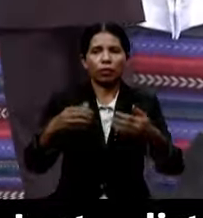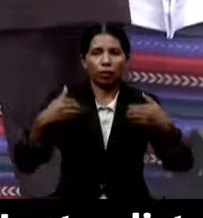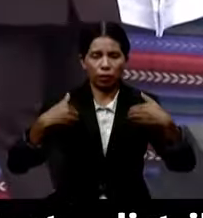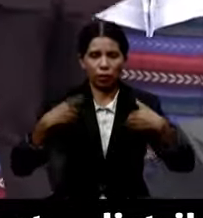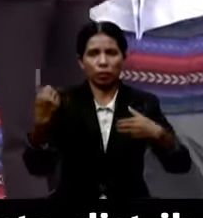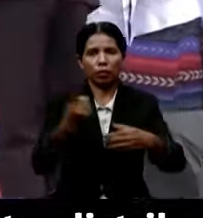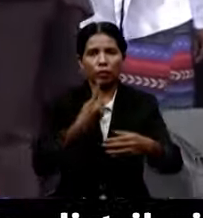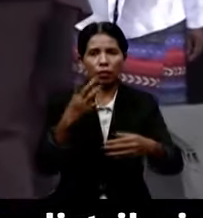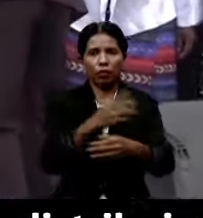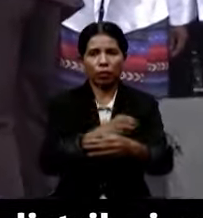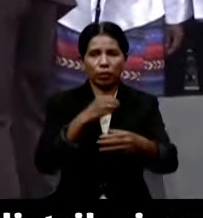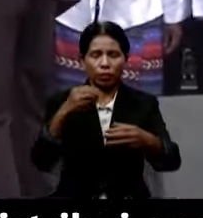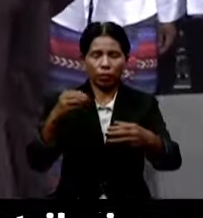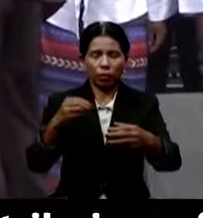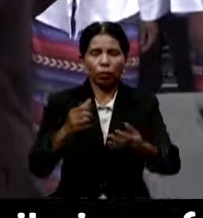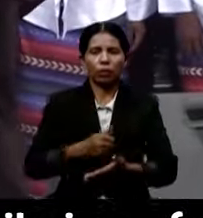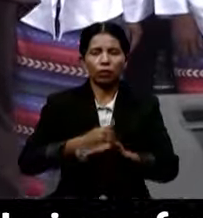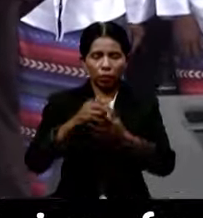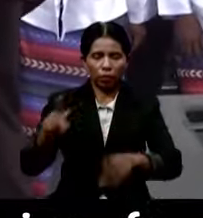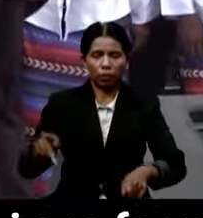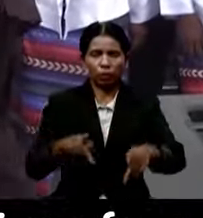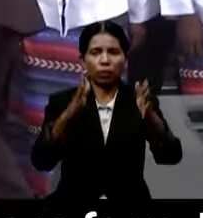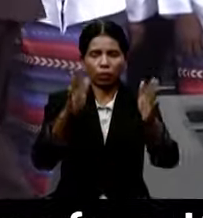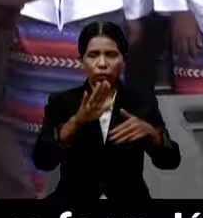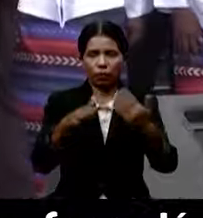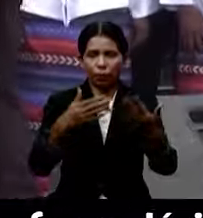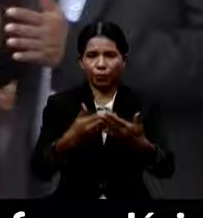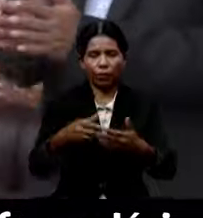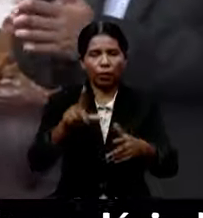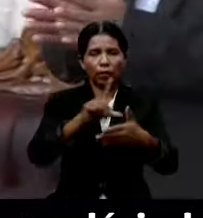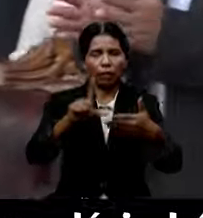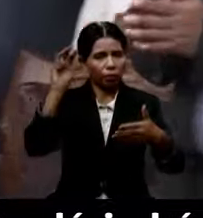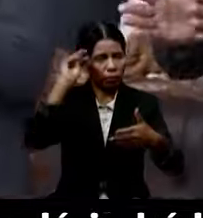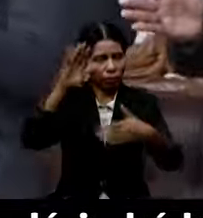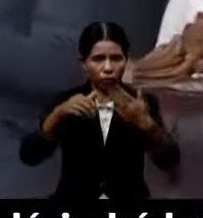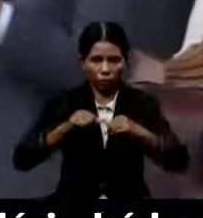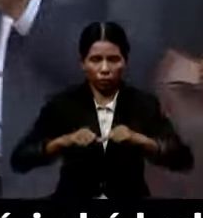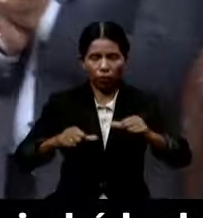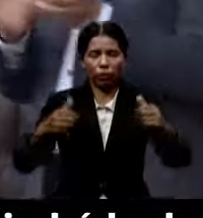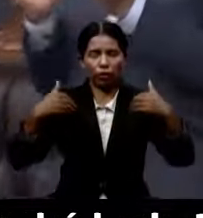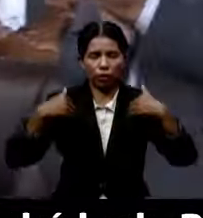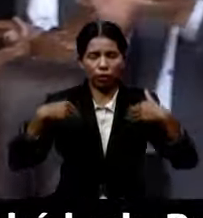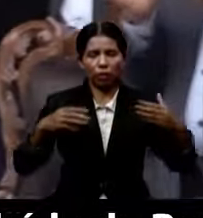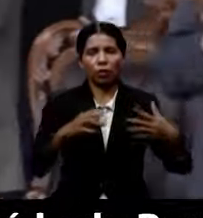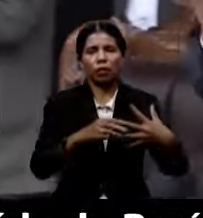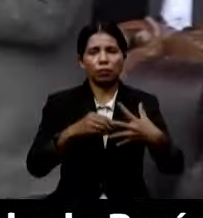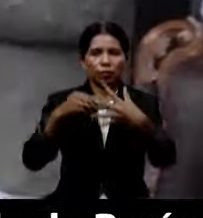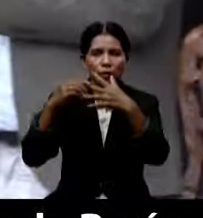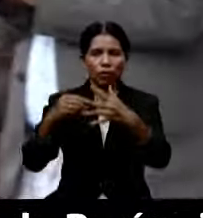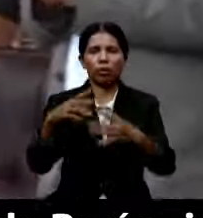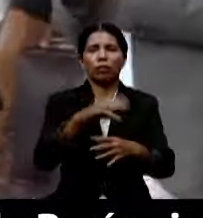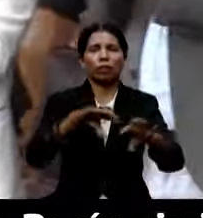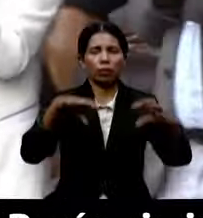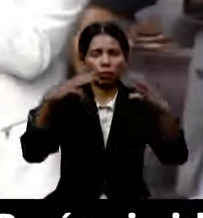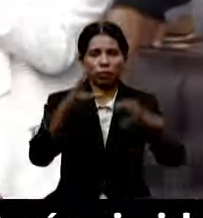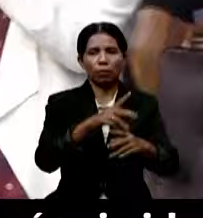fatia de limitação atendimento dos funcionários públicos, será? Além de, né, linha ministerial, será, continua a mostrar o regime especial carreiras. No Comissão